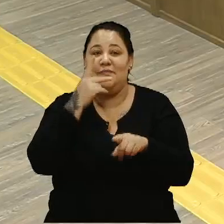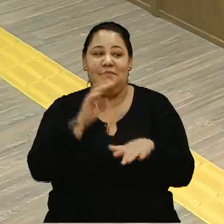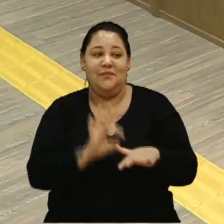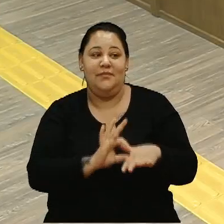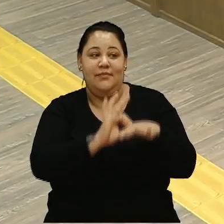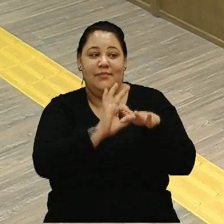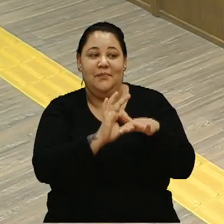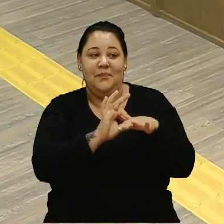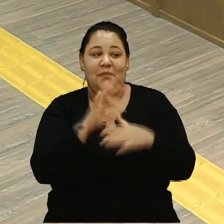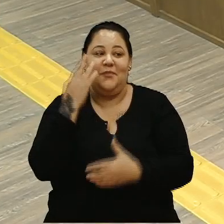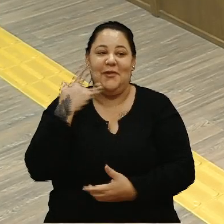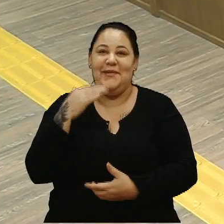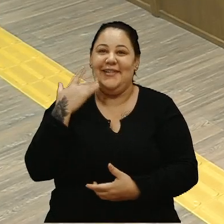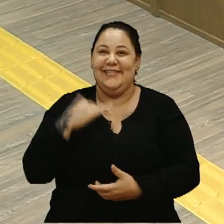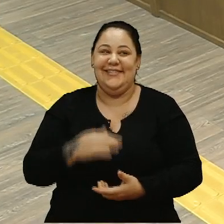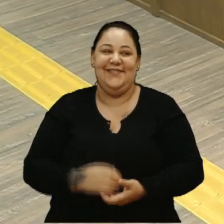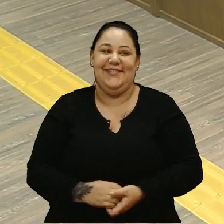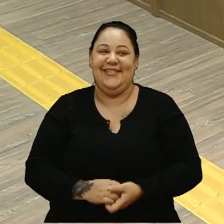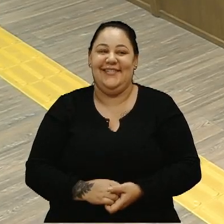Bancada do PCdoB.